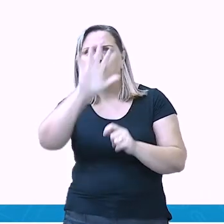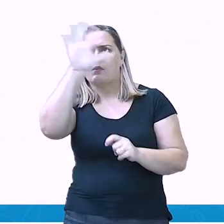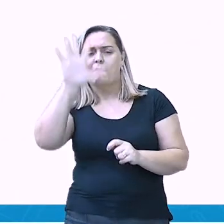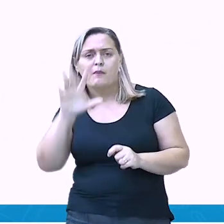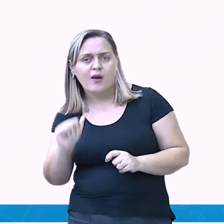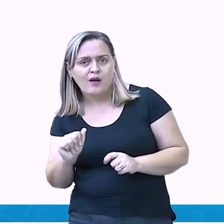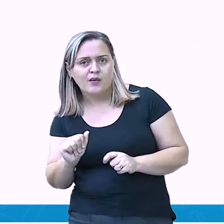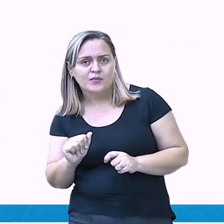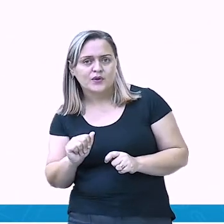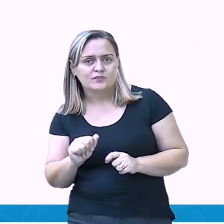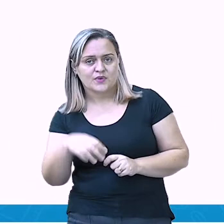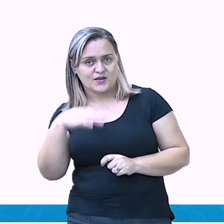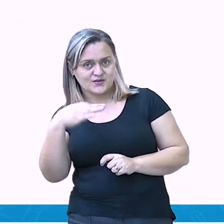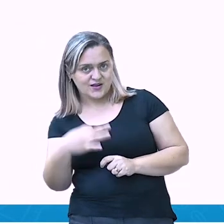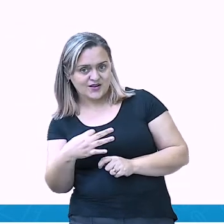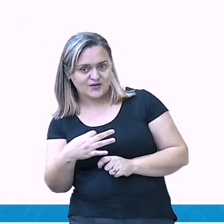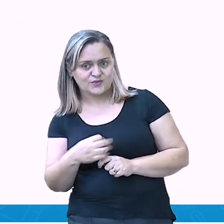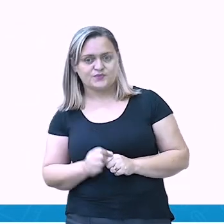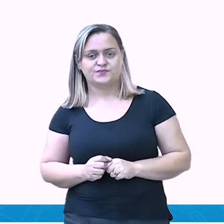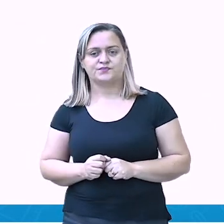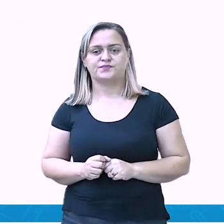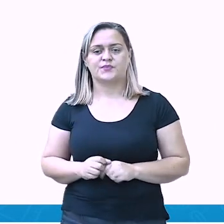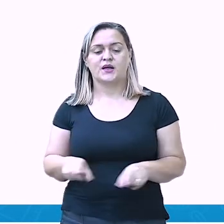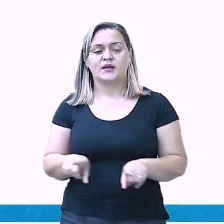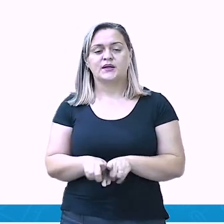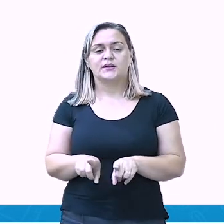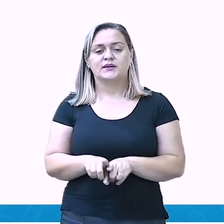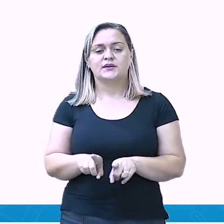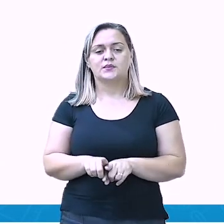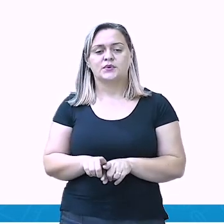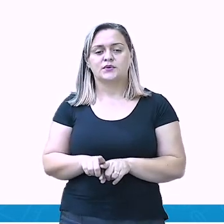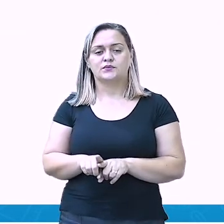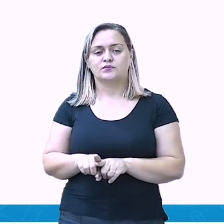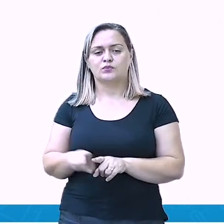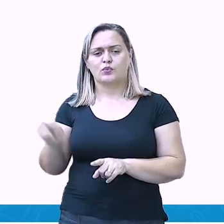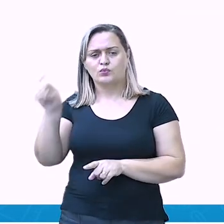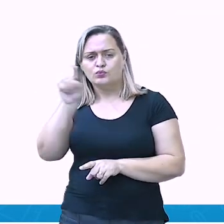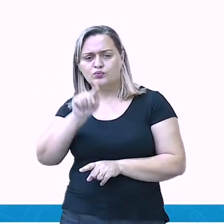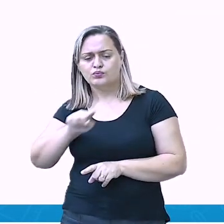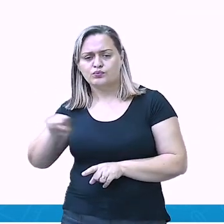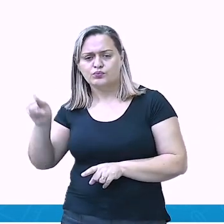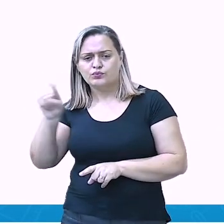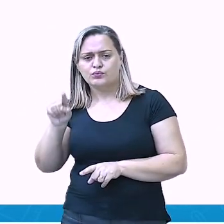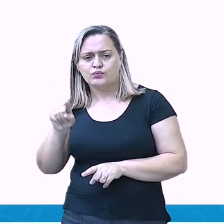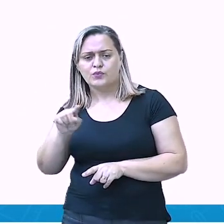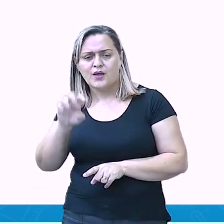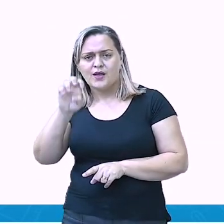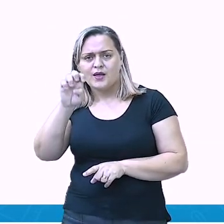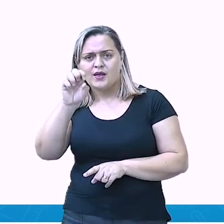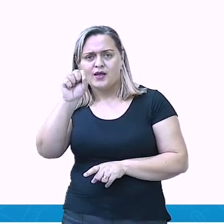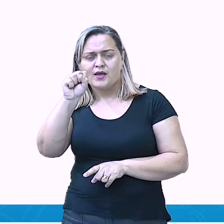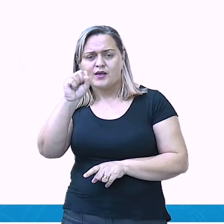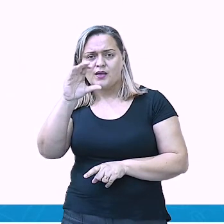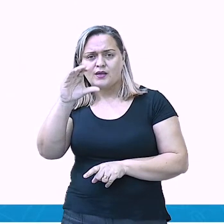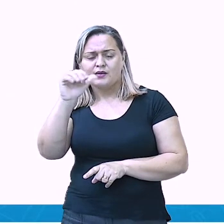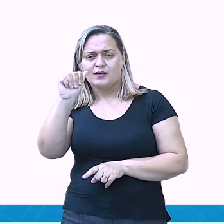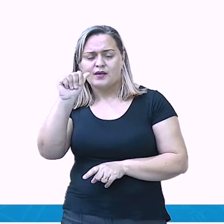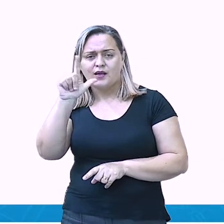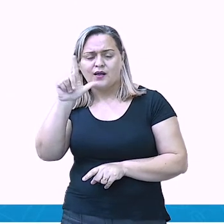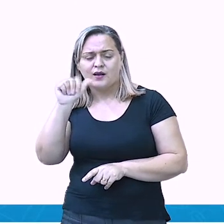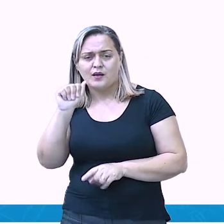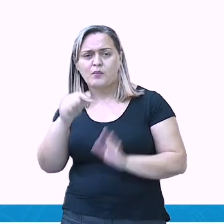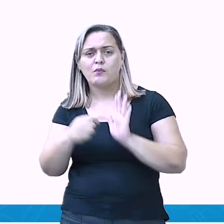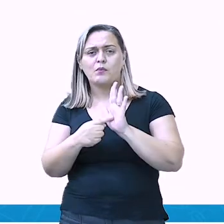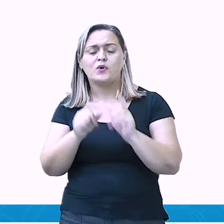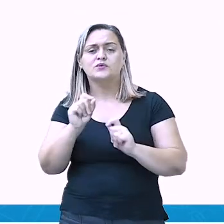escala. A escala é esse númerozinho que aparece aqui, ó, é a proporção. Quantas vezes que aumentou esse mapa? Quantas